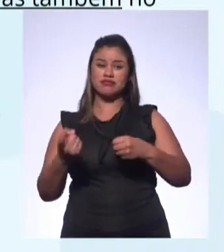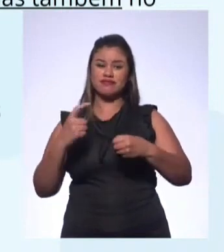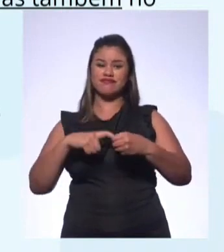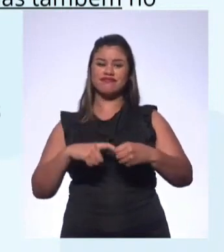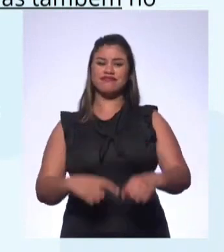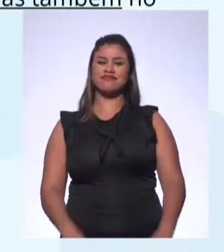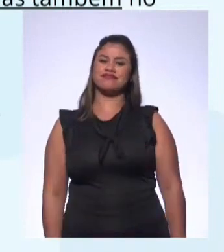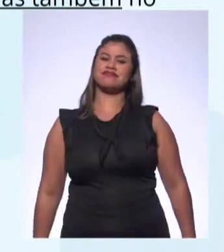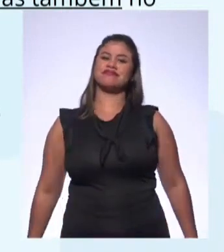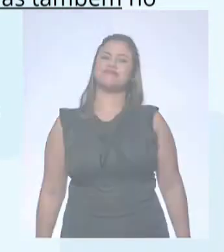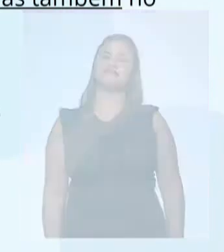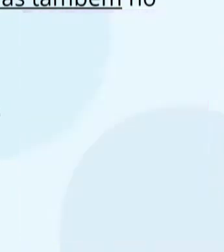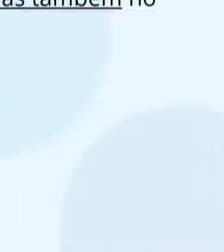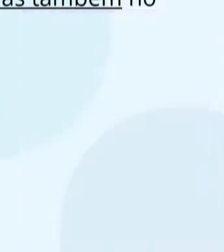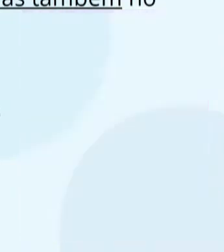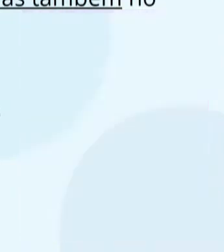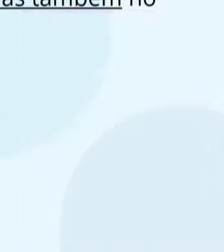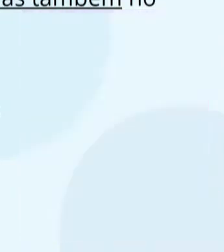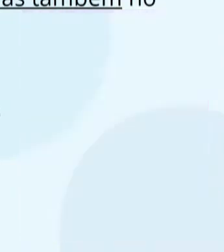volta.